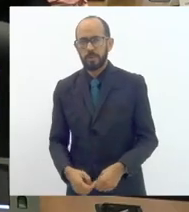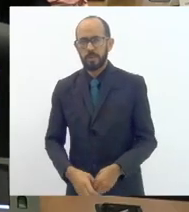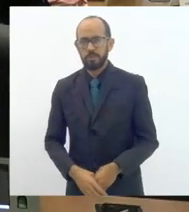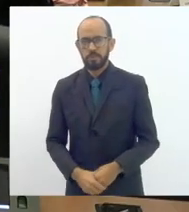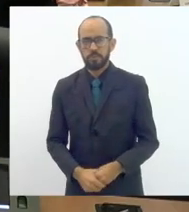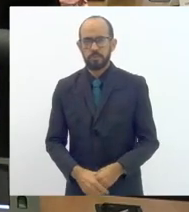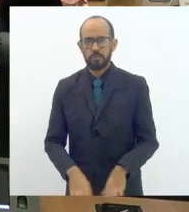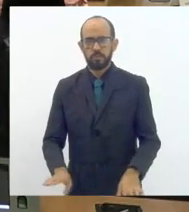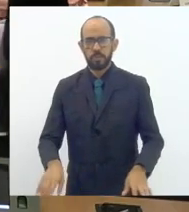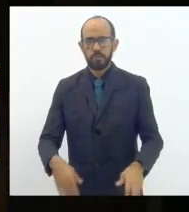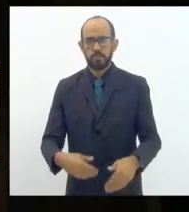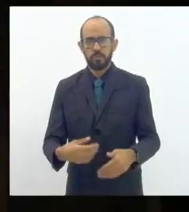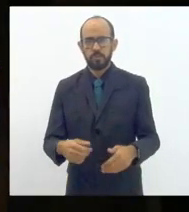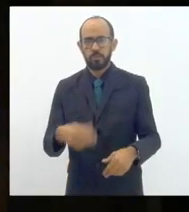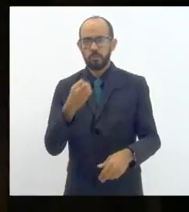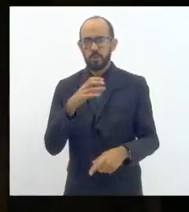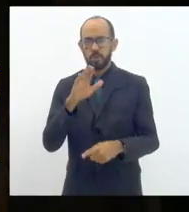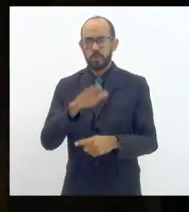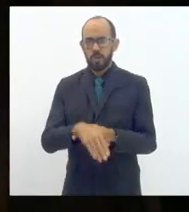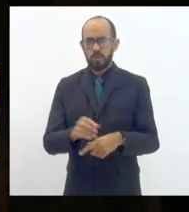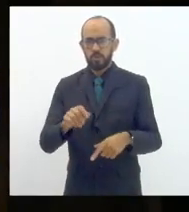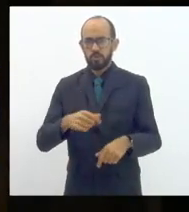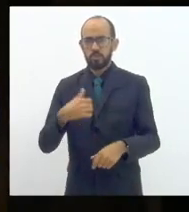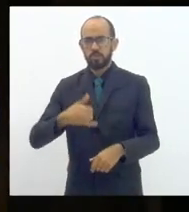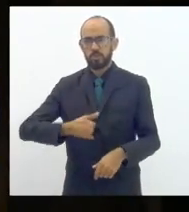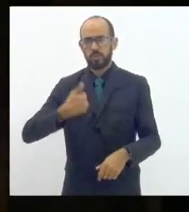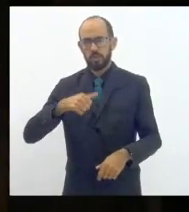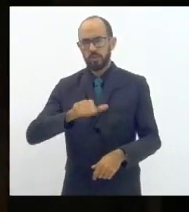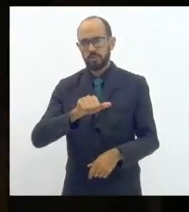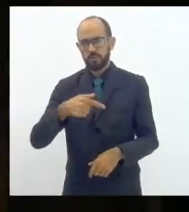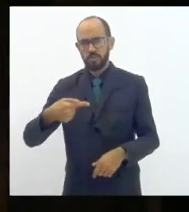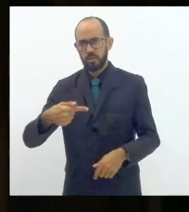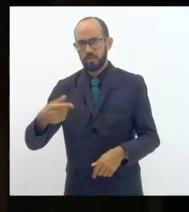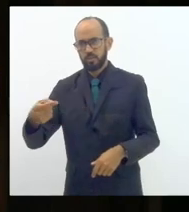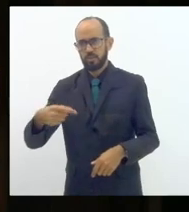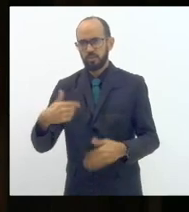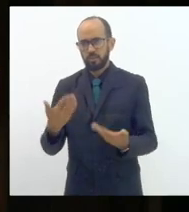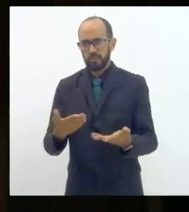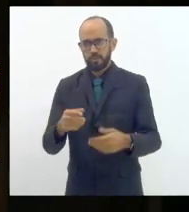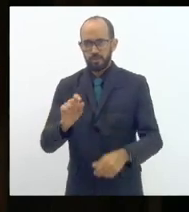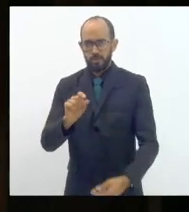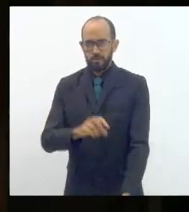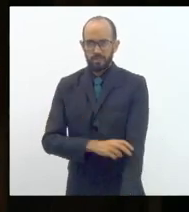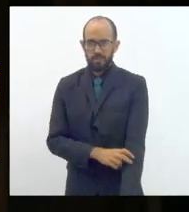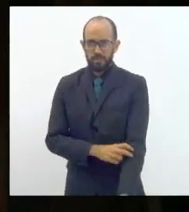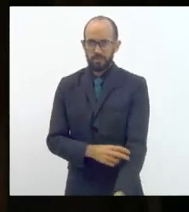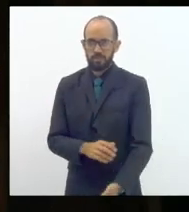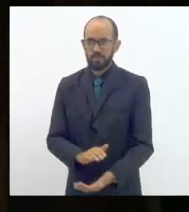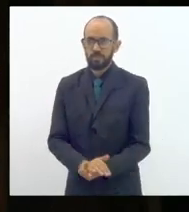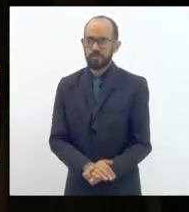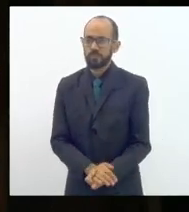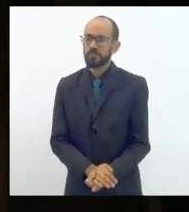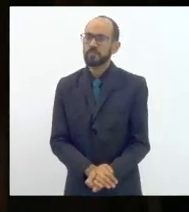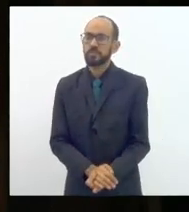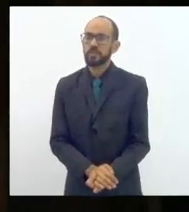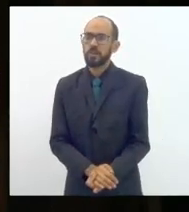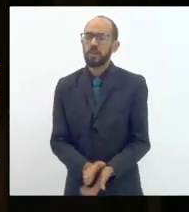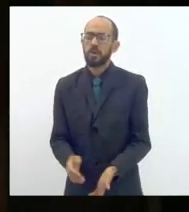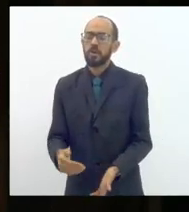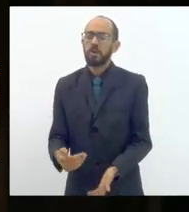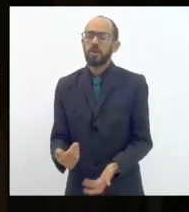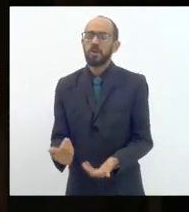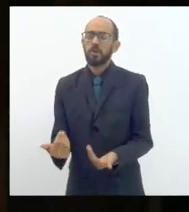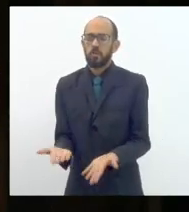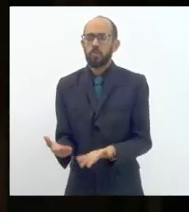Boa tarde a todos. Meu nome é Rômulo, tenho 17 anos e estou um pouco nervoso. Bom, quando uma pessoa